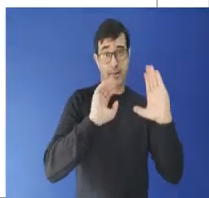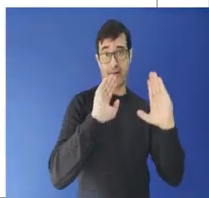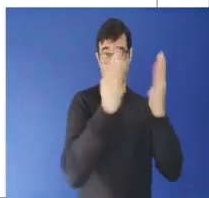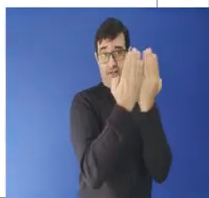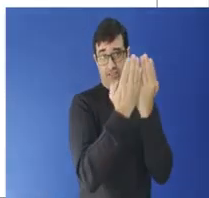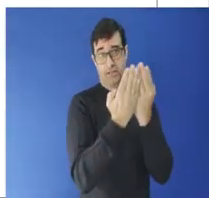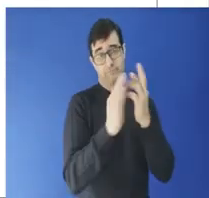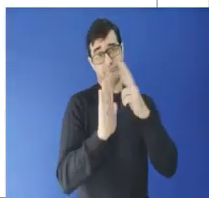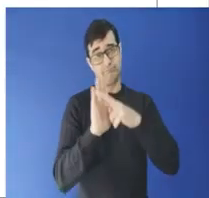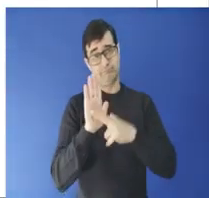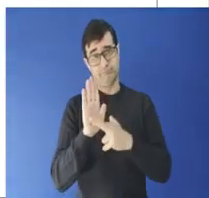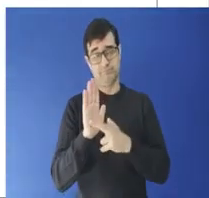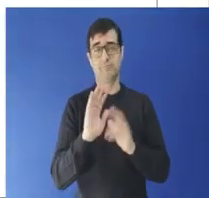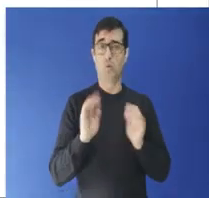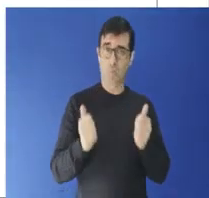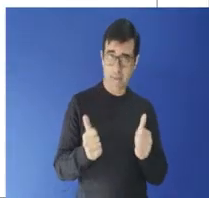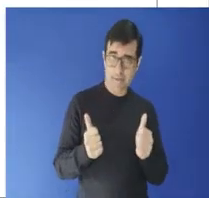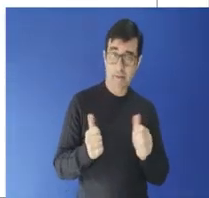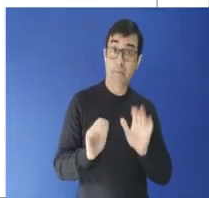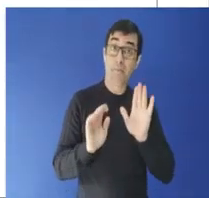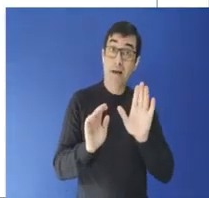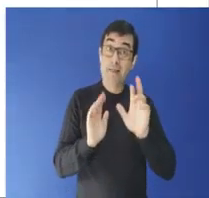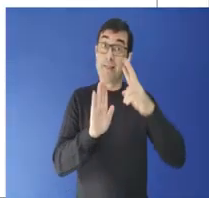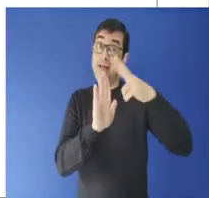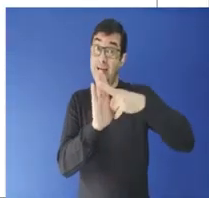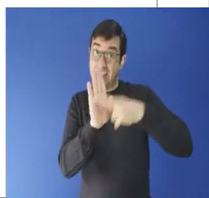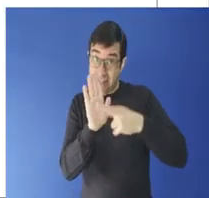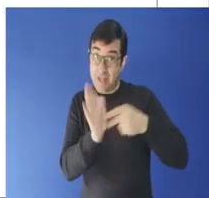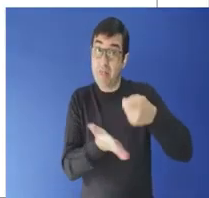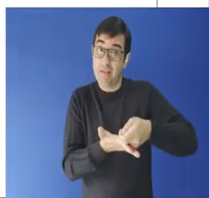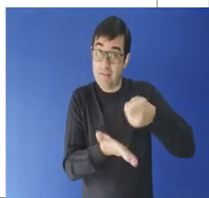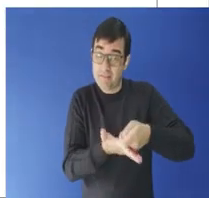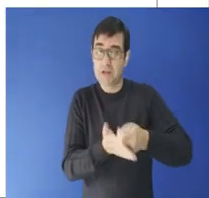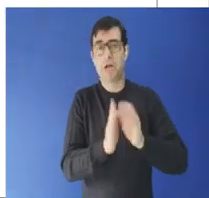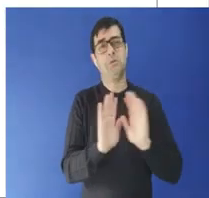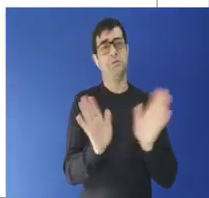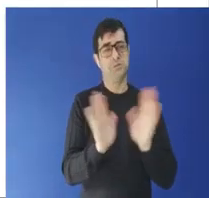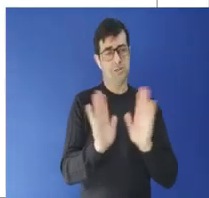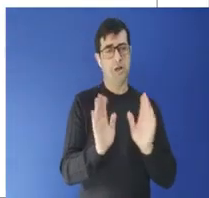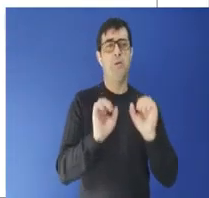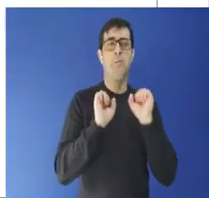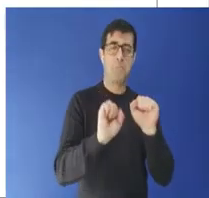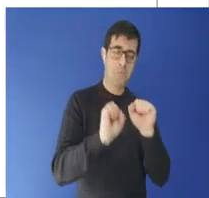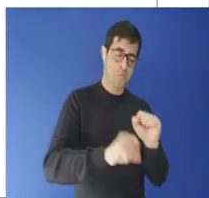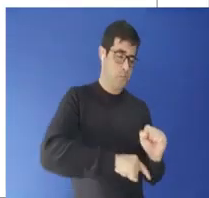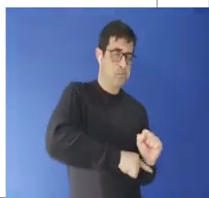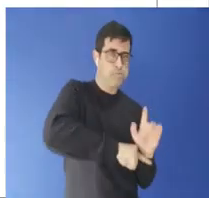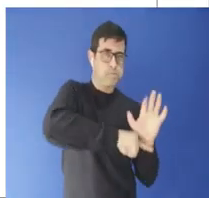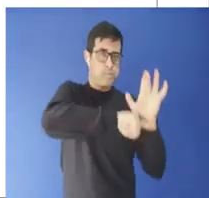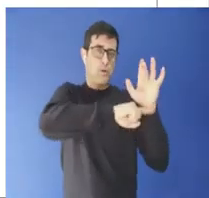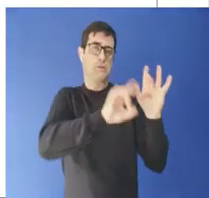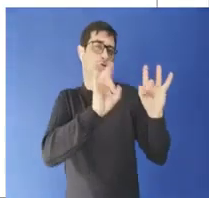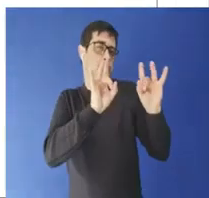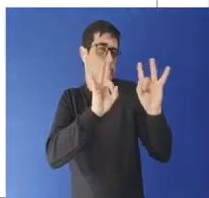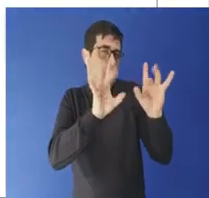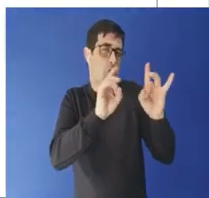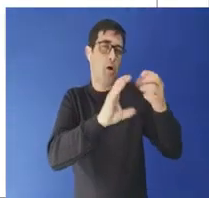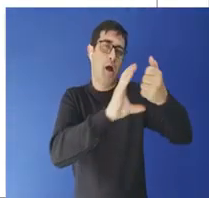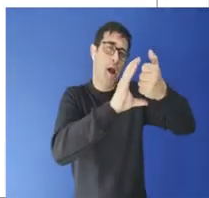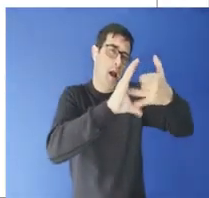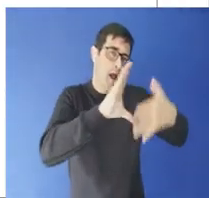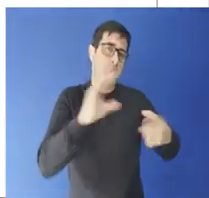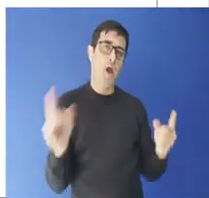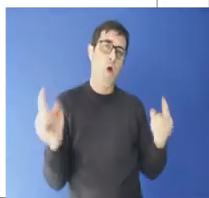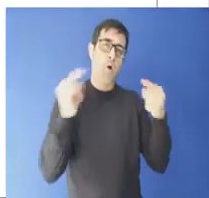fechada. Isso não é uma regra, né? Eles tendem a adquirir a estabilidade de um gás nobre, a configuração do gás nobre, mas